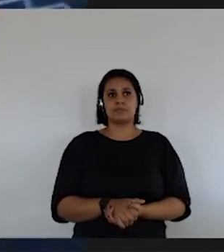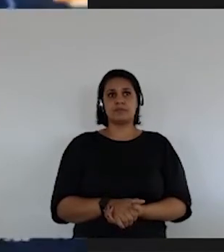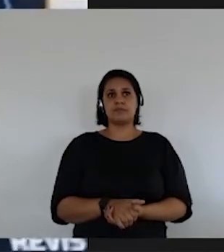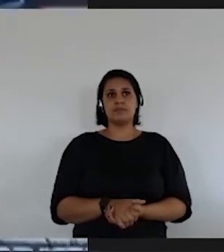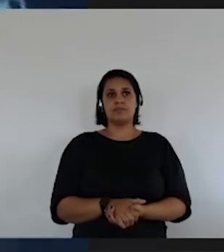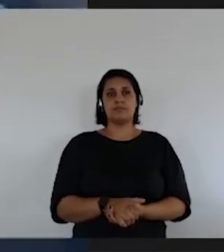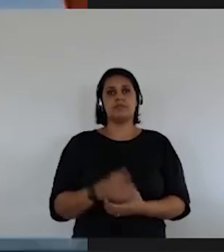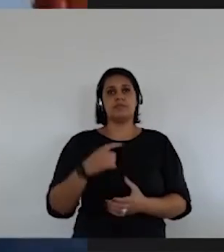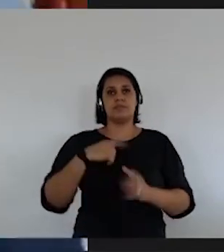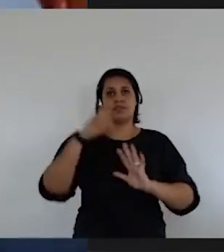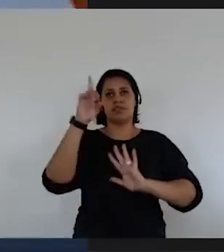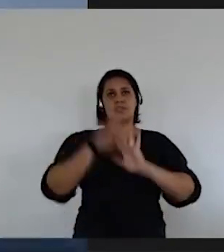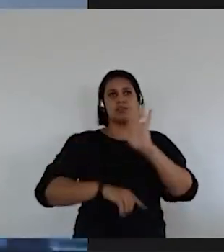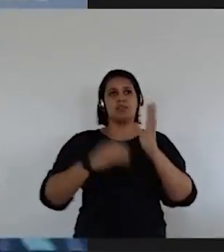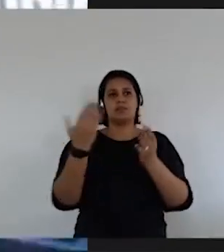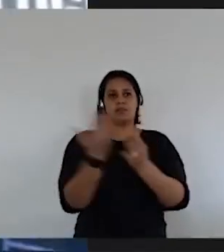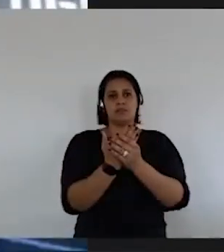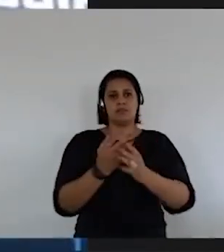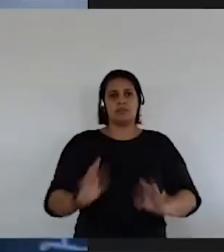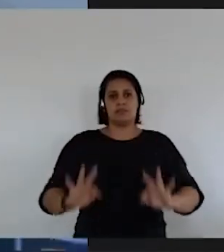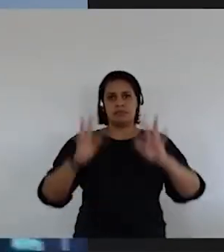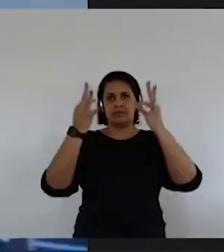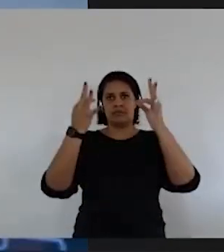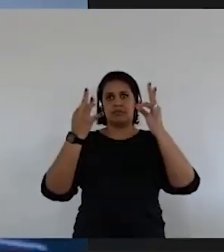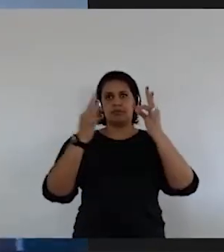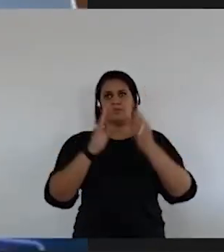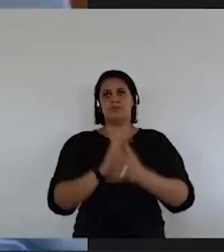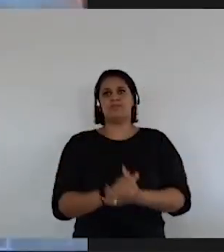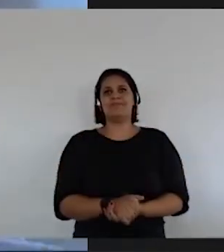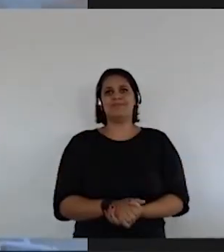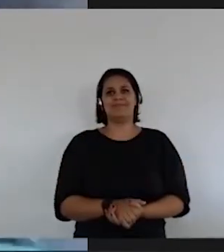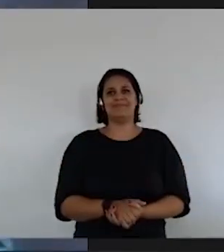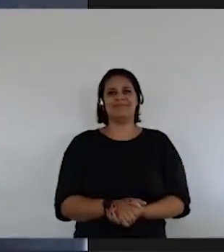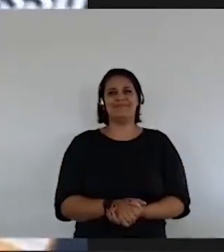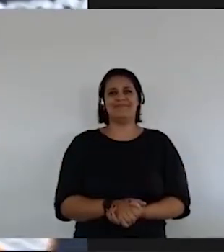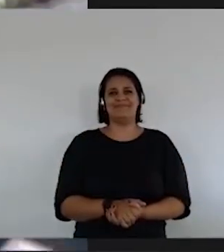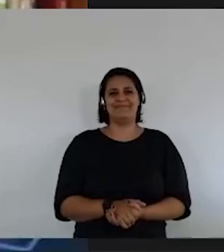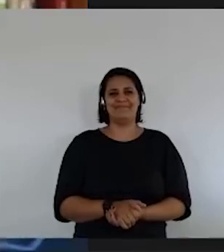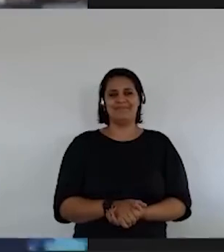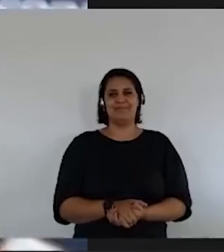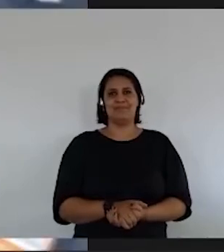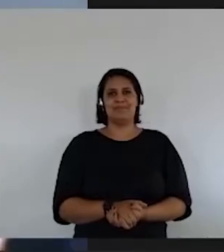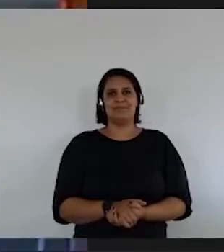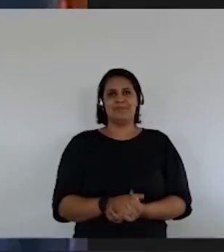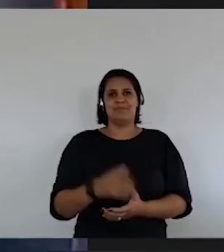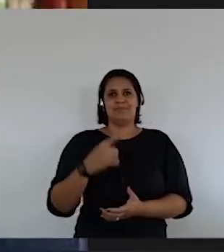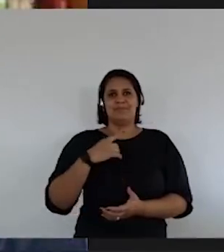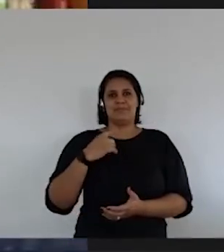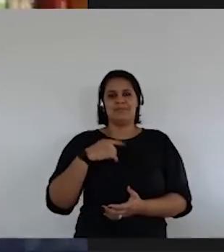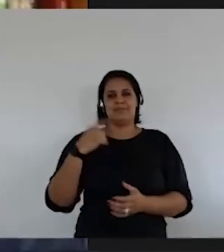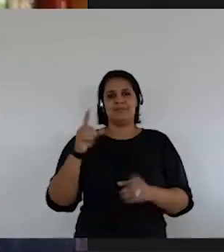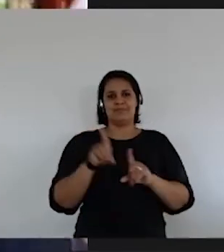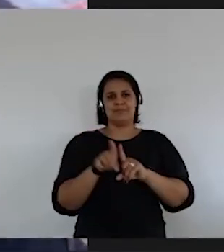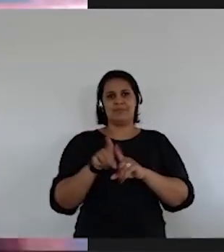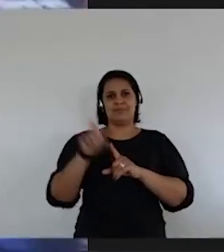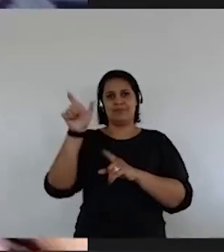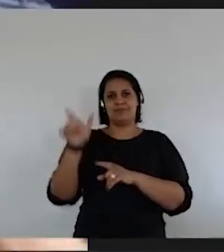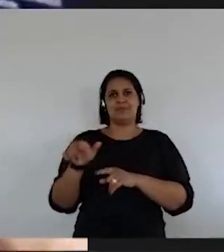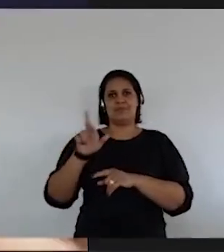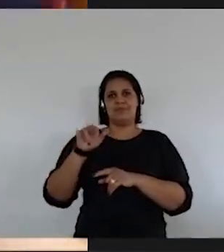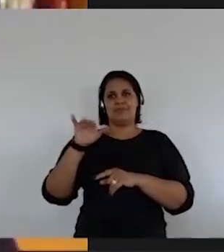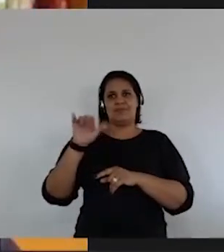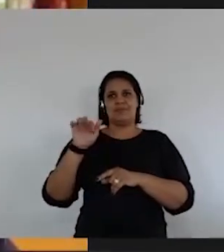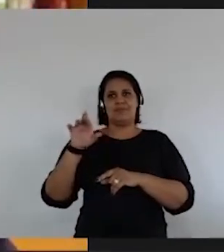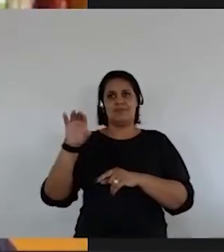processo e tecnologia, não é? E aqui até com o prefácio do ministro Ricardo Vilas Boas Cueva,